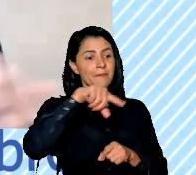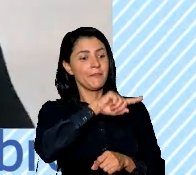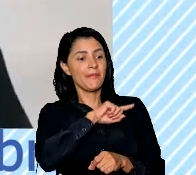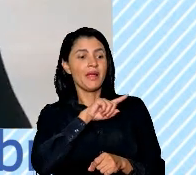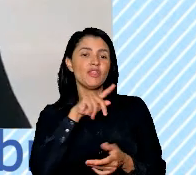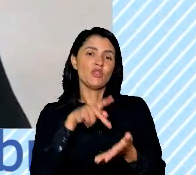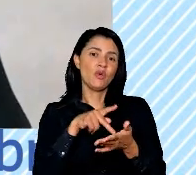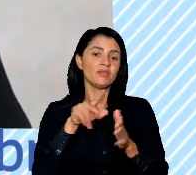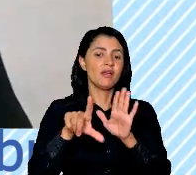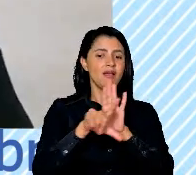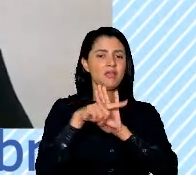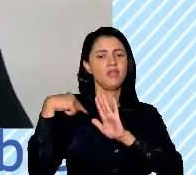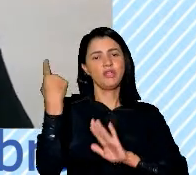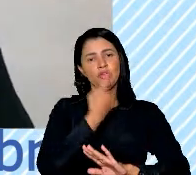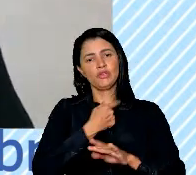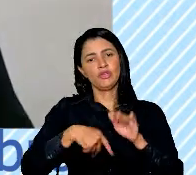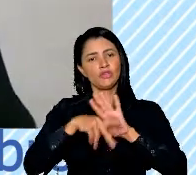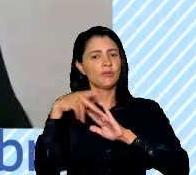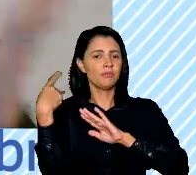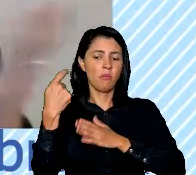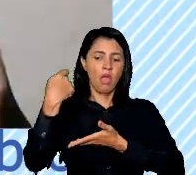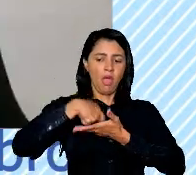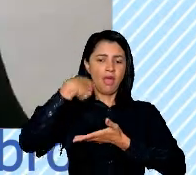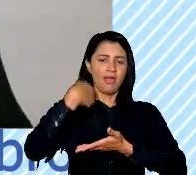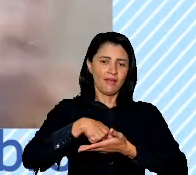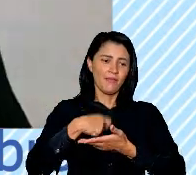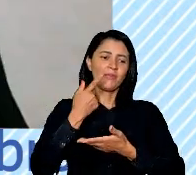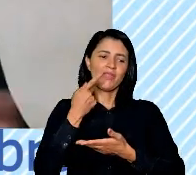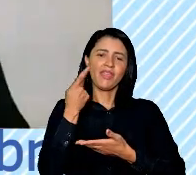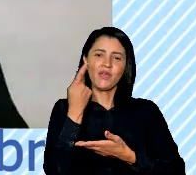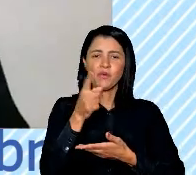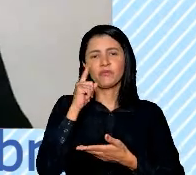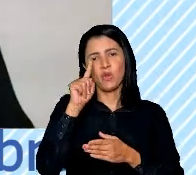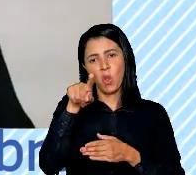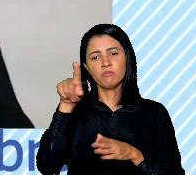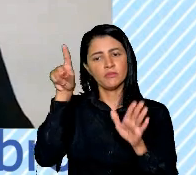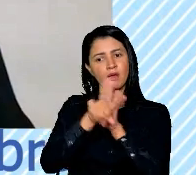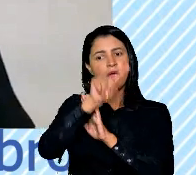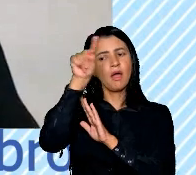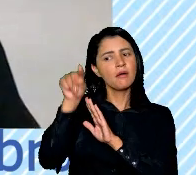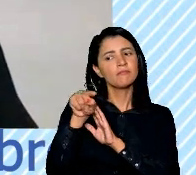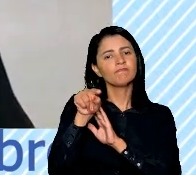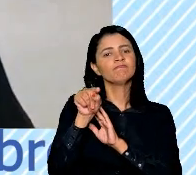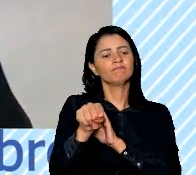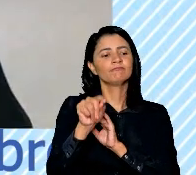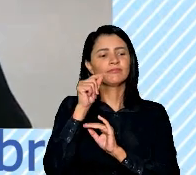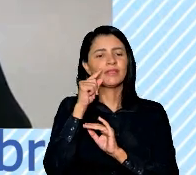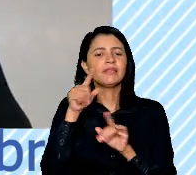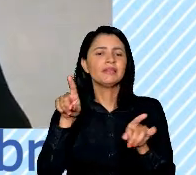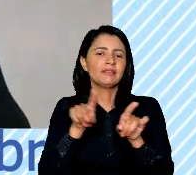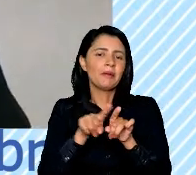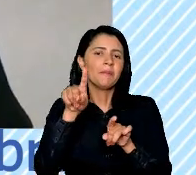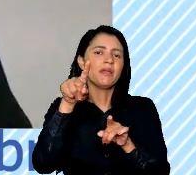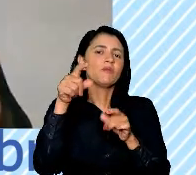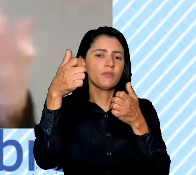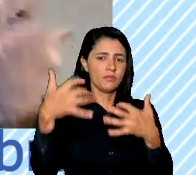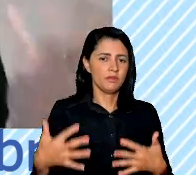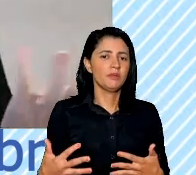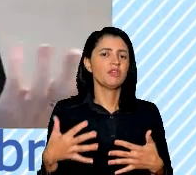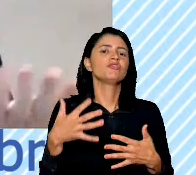a lei que nós mesmos nos impomos. Eu coloco isso como uma grande questão e aqui adotando uma